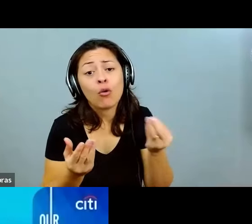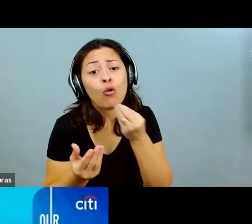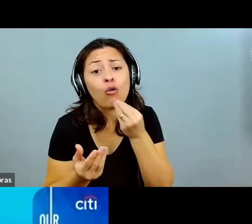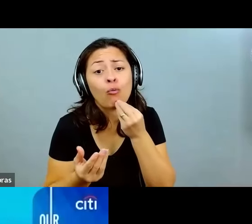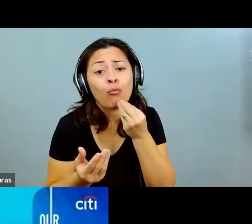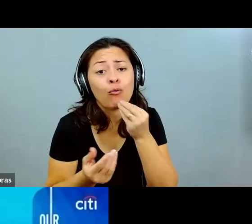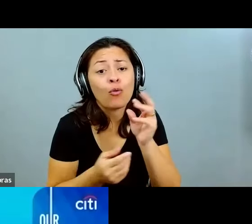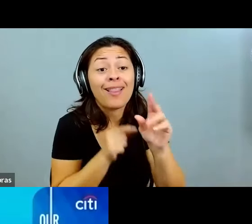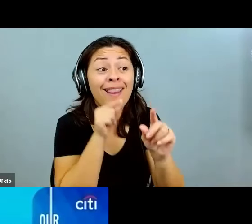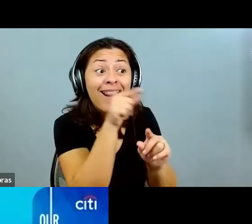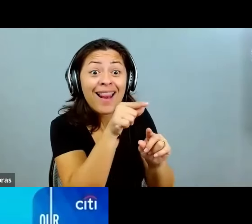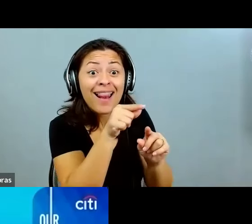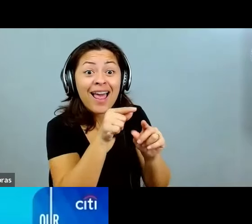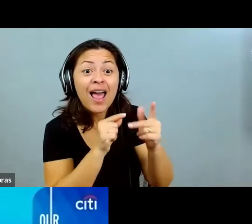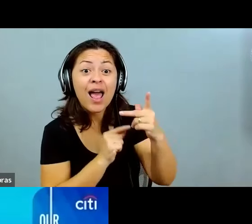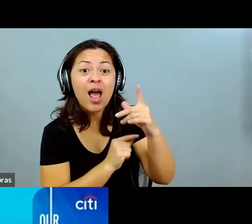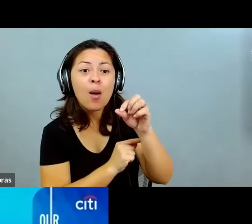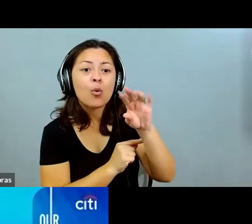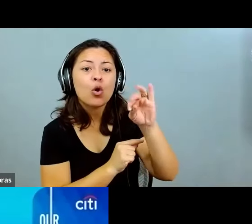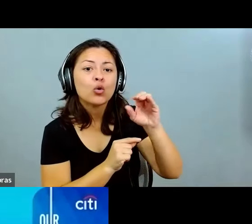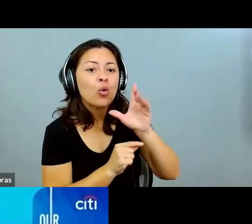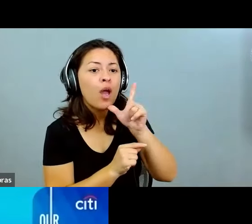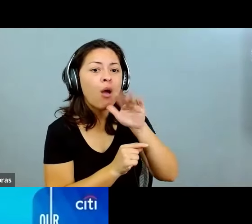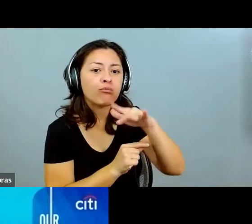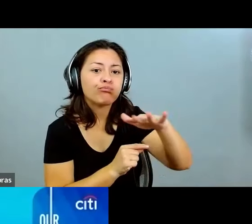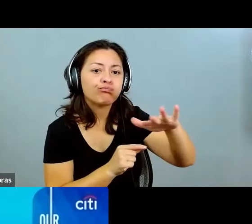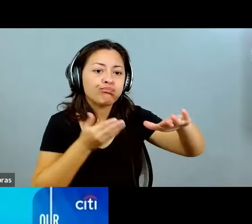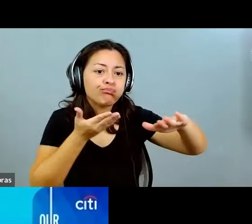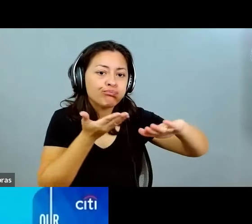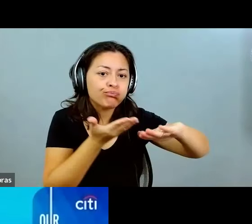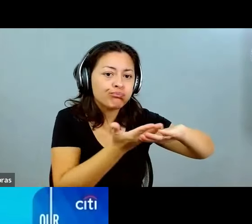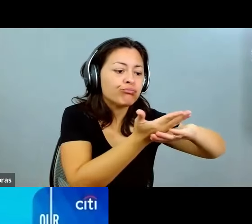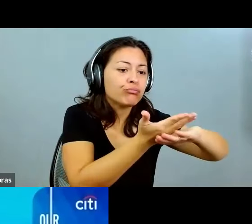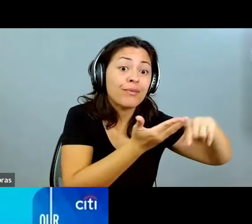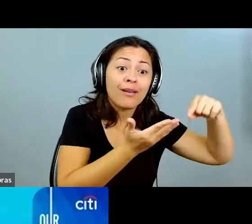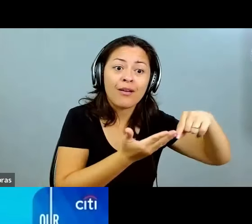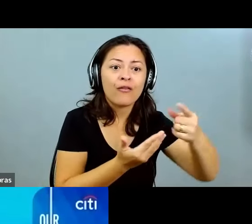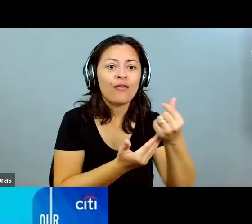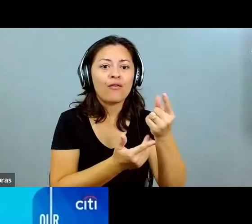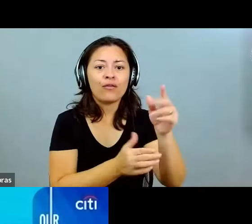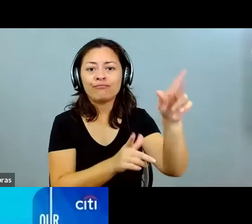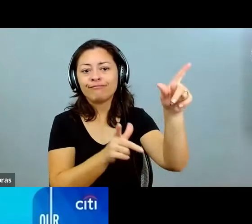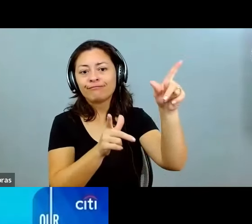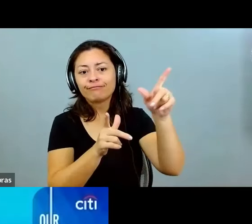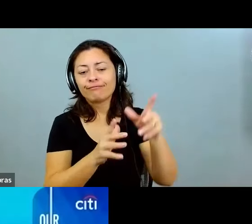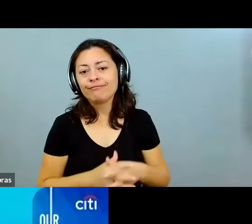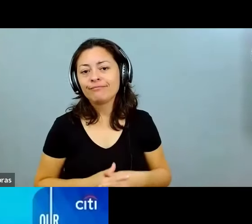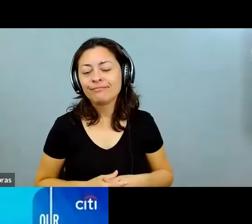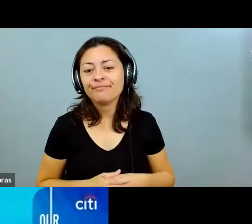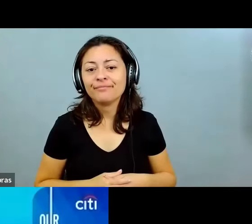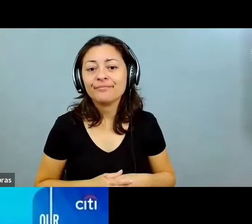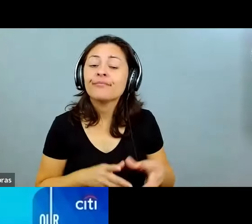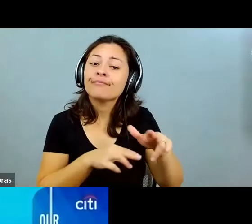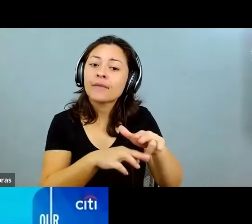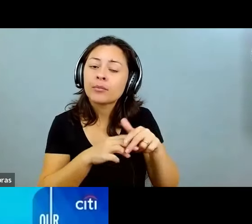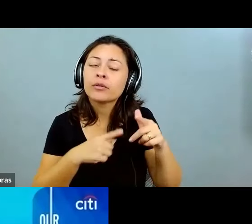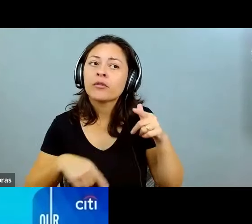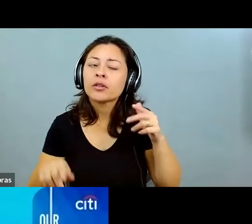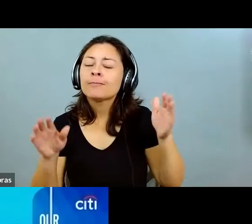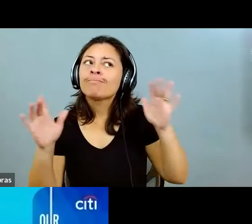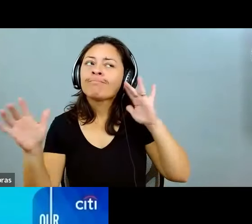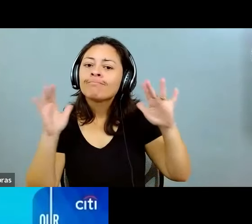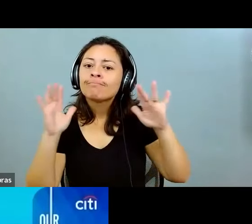porto eh que isso que então um câmbio depreciado ele ajuda bastante então por isso que a expectativa nossa é